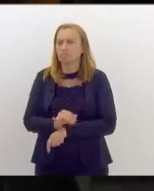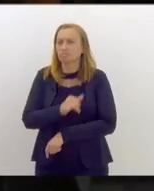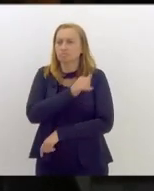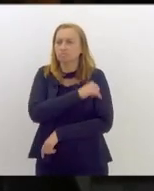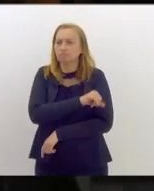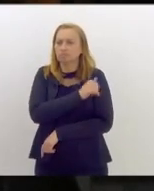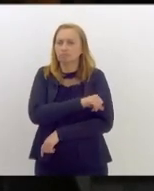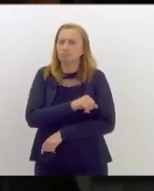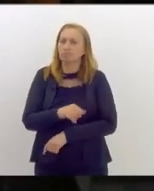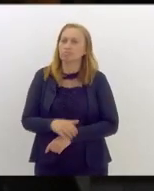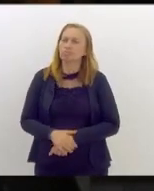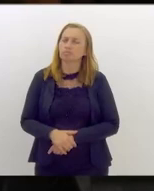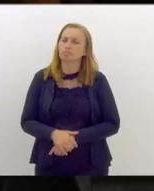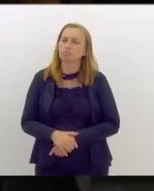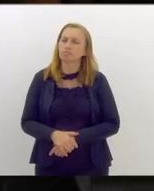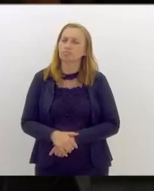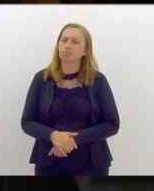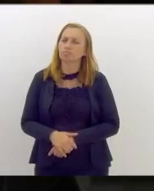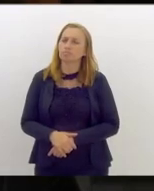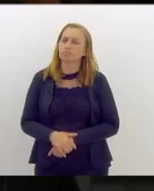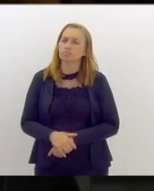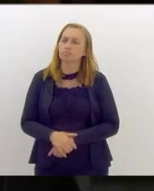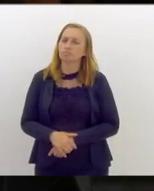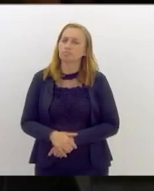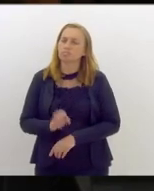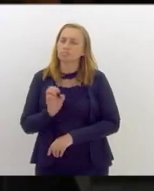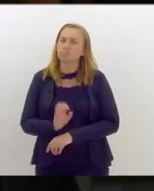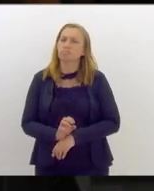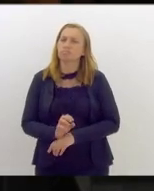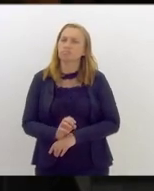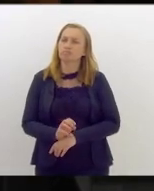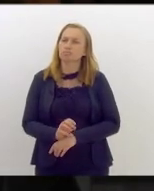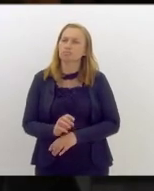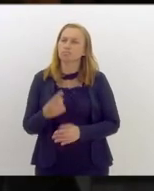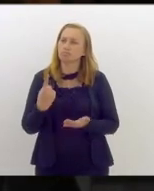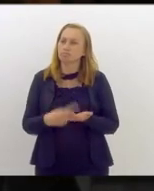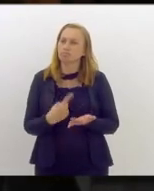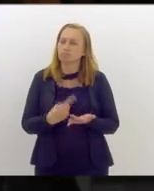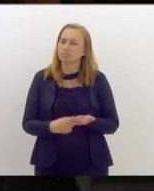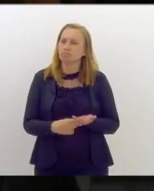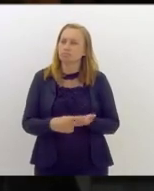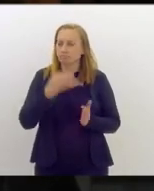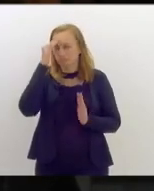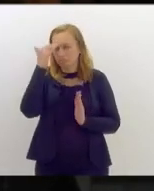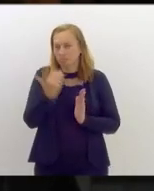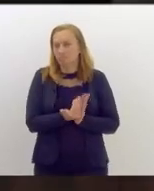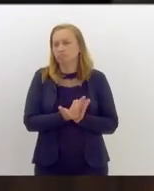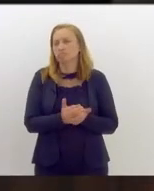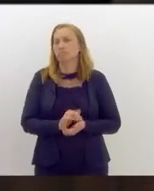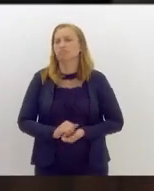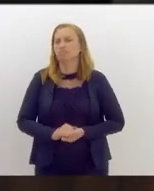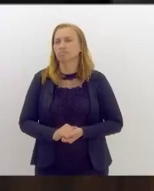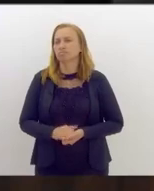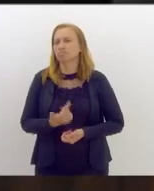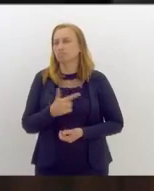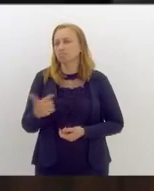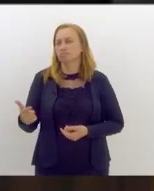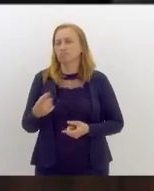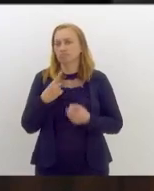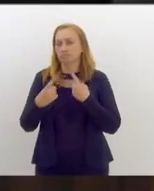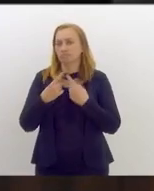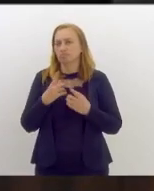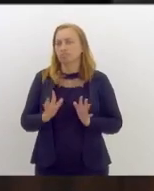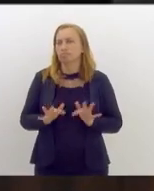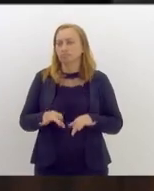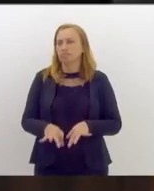e palavra no estado do Rio de Janeiro para os acordos serem cumpridos novinha do que Queira